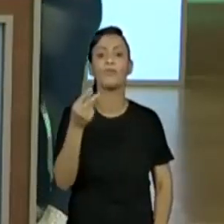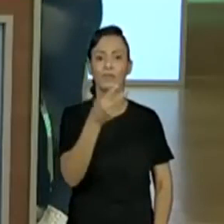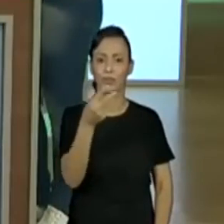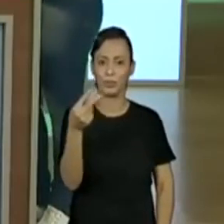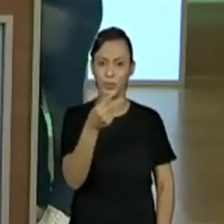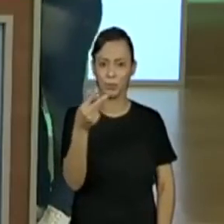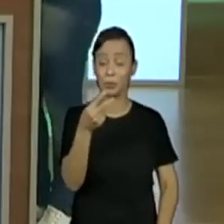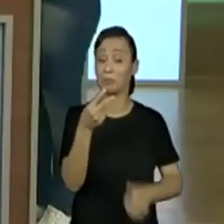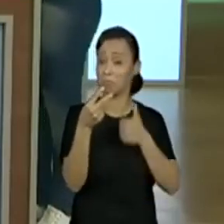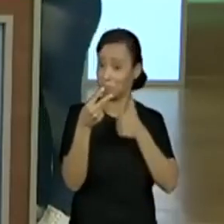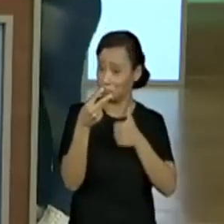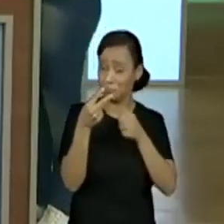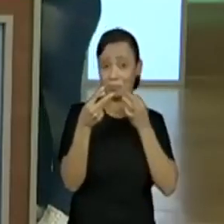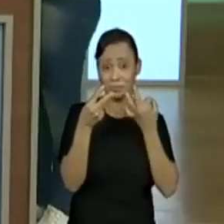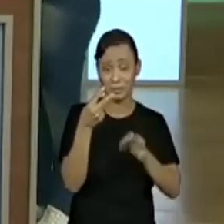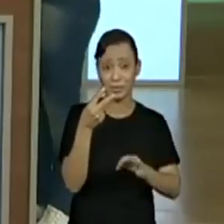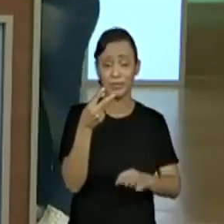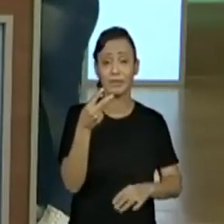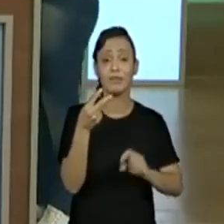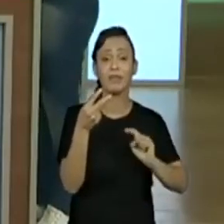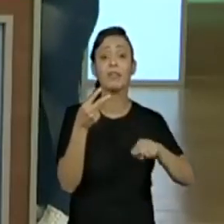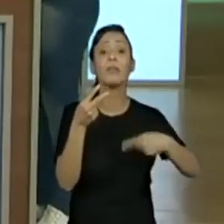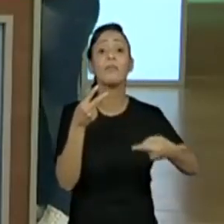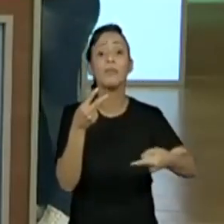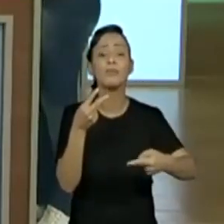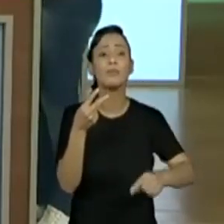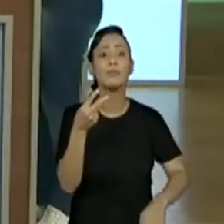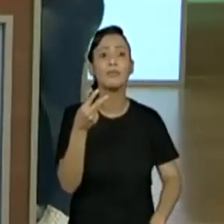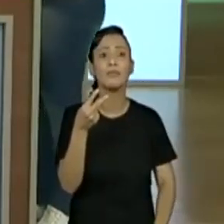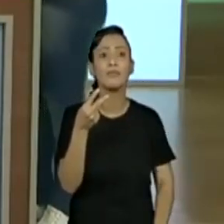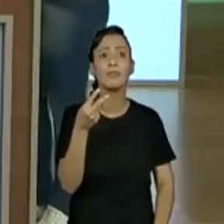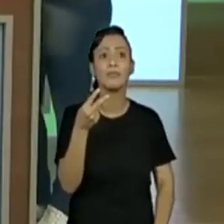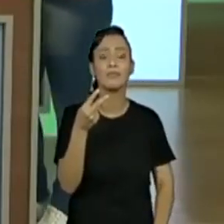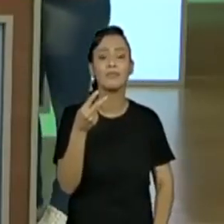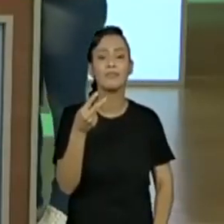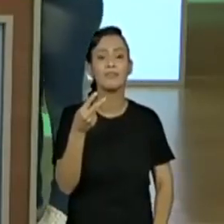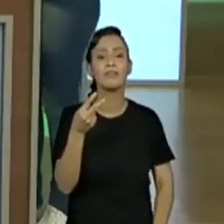e aí os estudantes. Vamos ver. A professora aqui ela vai seguir